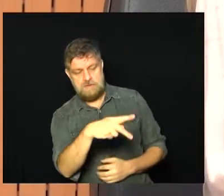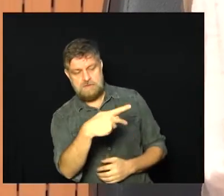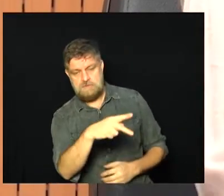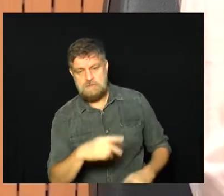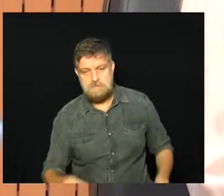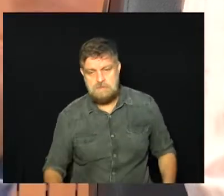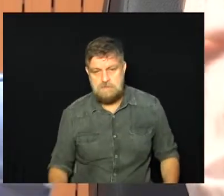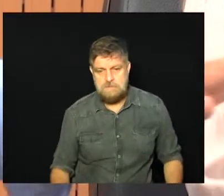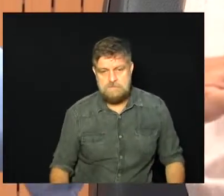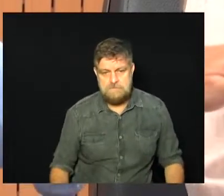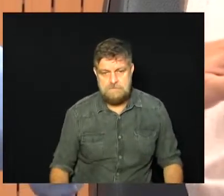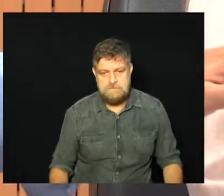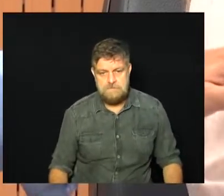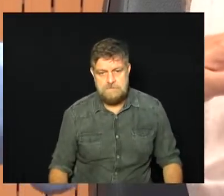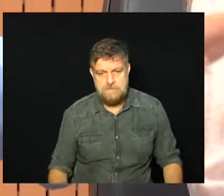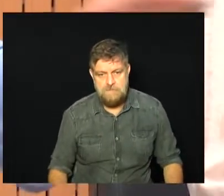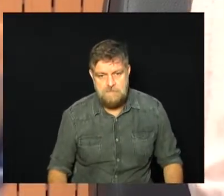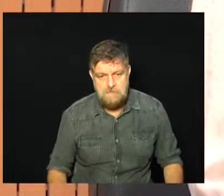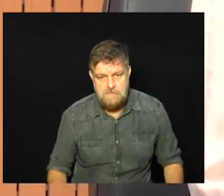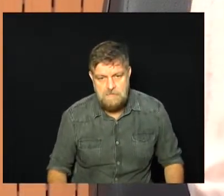poderia... Só um minutinho.